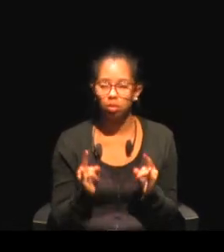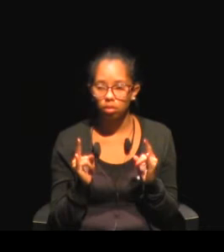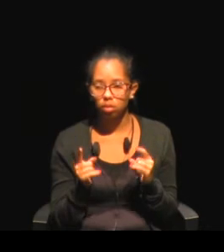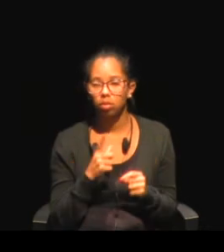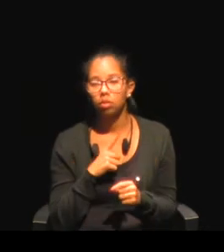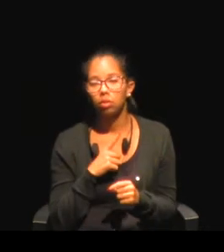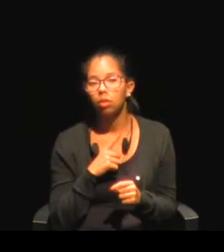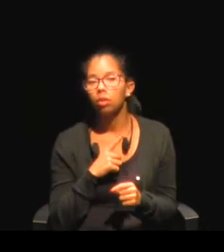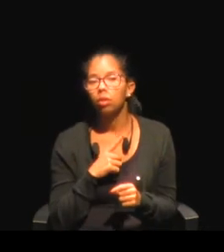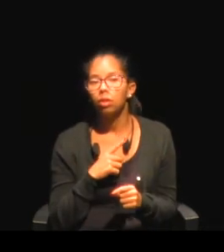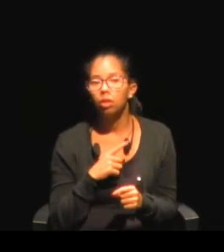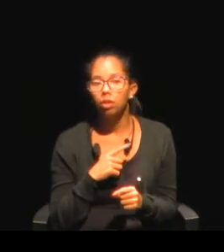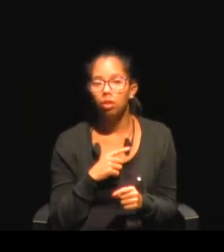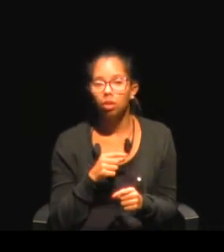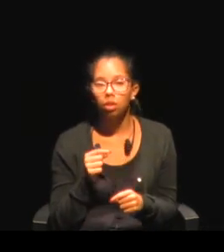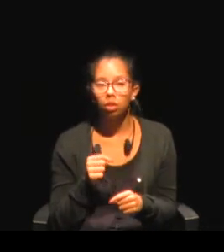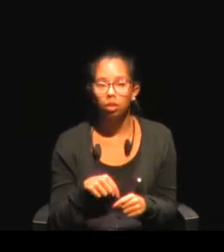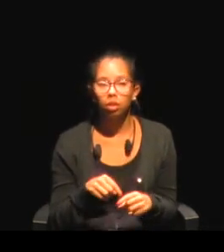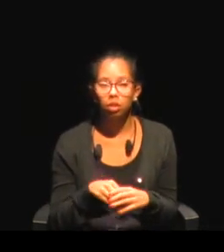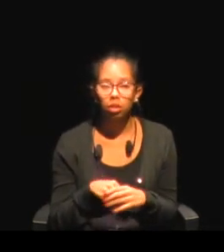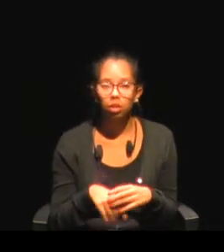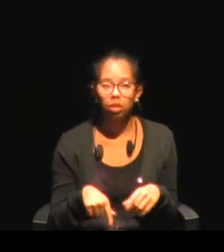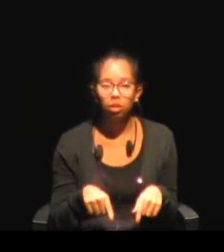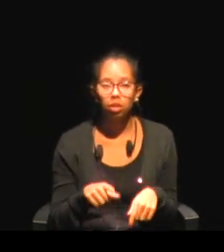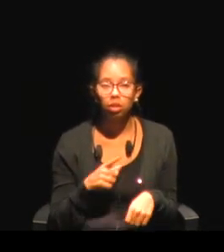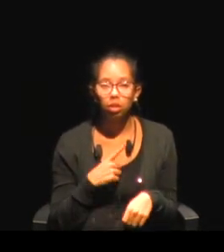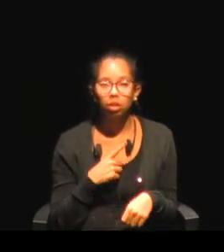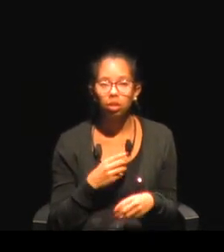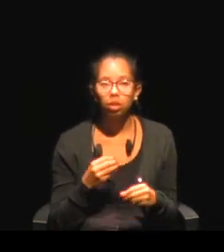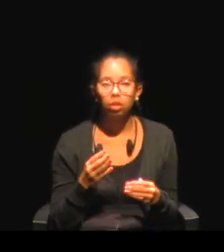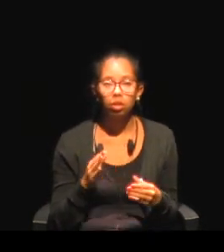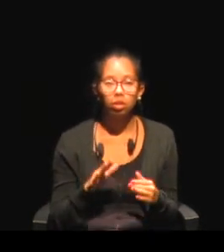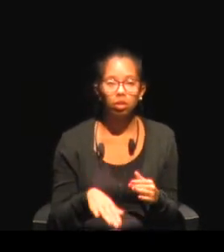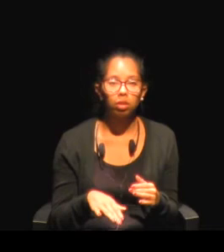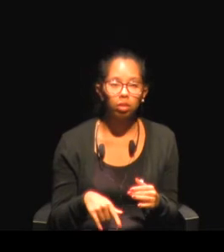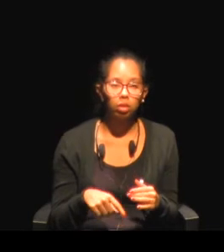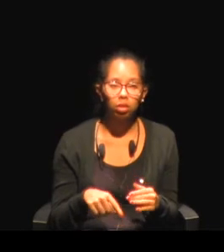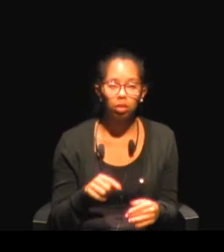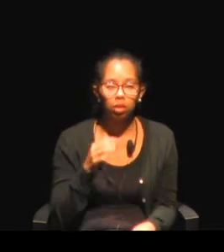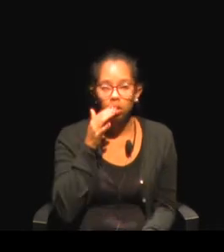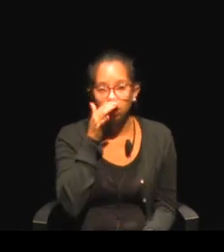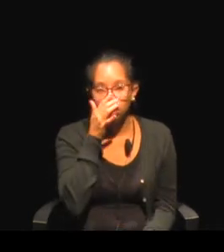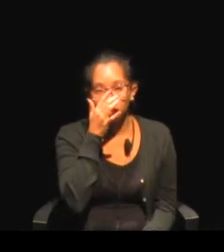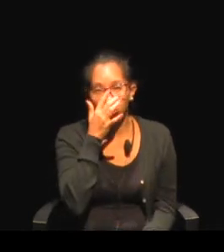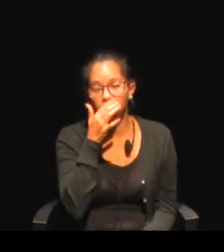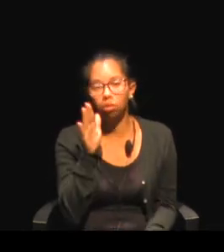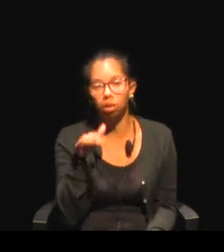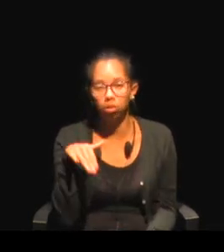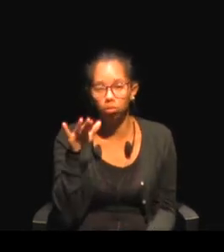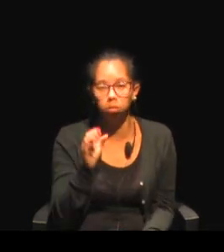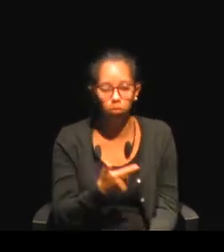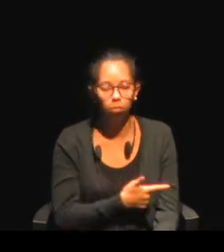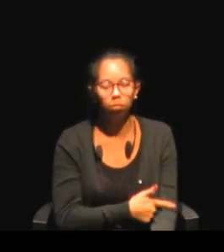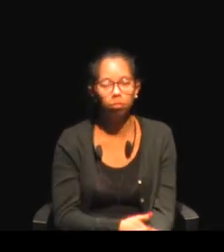marcante desse edifício na paisagem, todo cercado de verde, é um parque aqui. E aqui embaixo, uma cota bem mais baixa, todo o edifício de apoio, com exposições